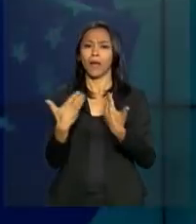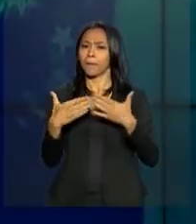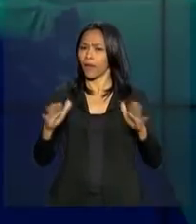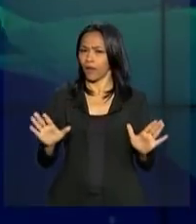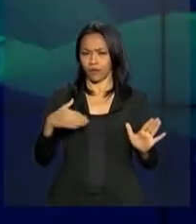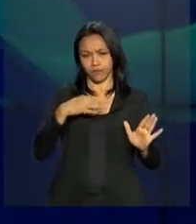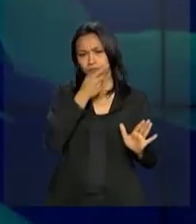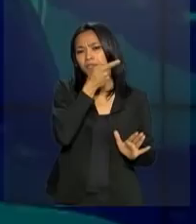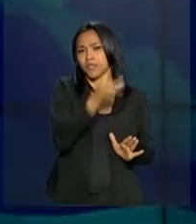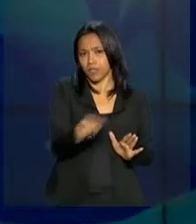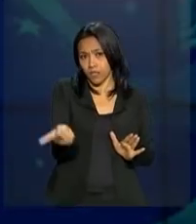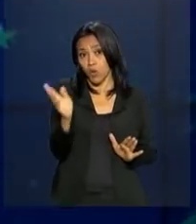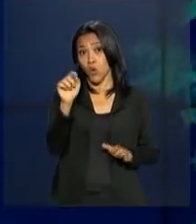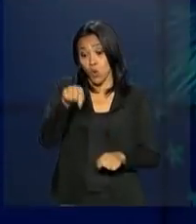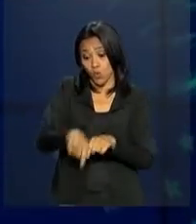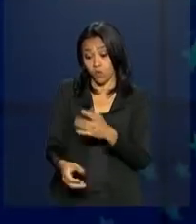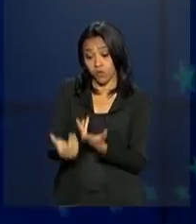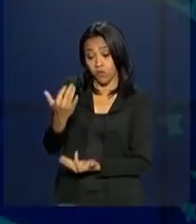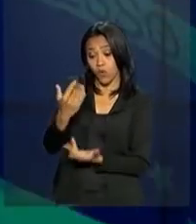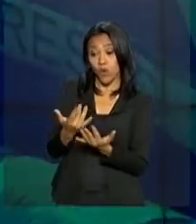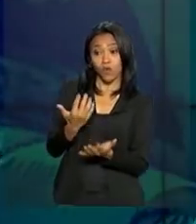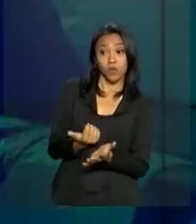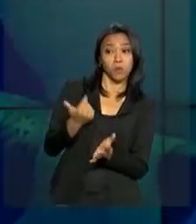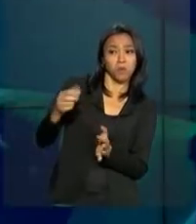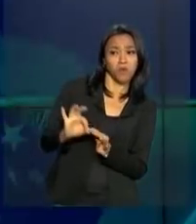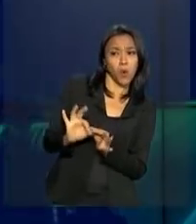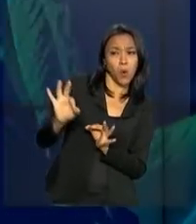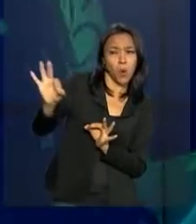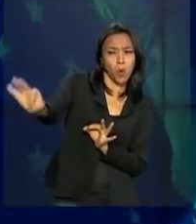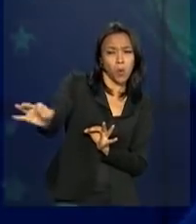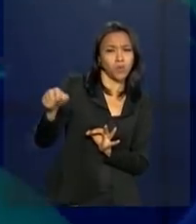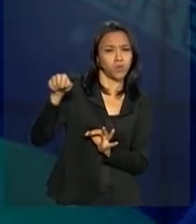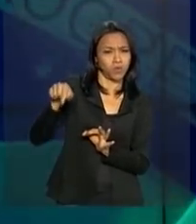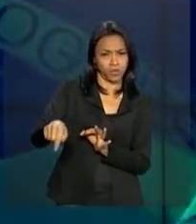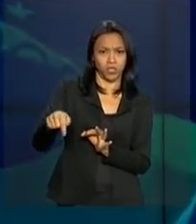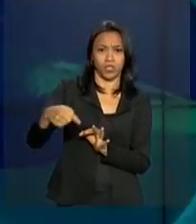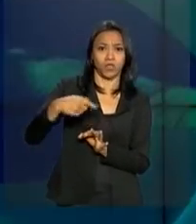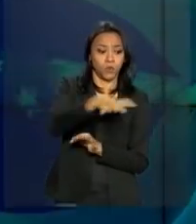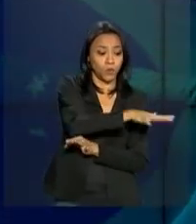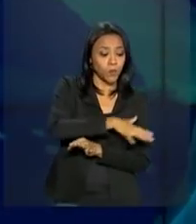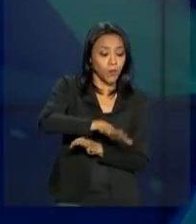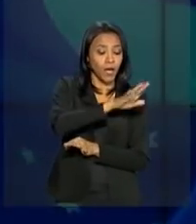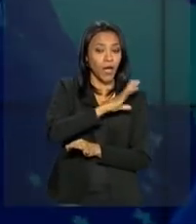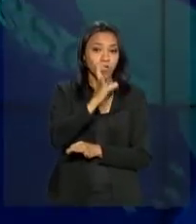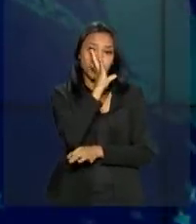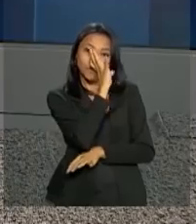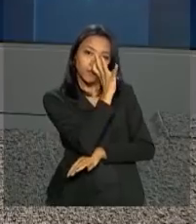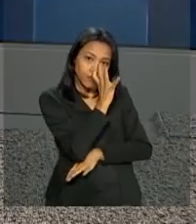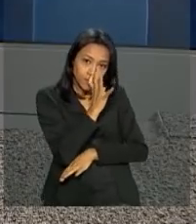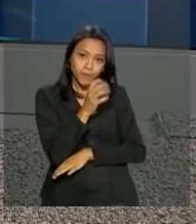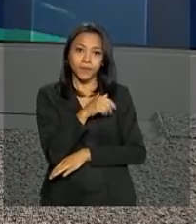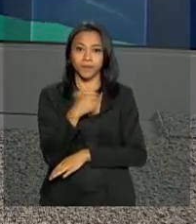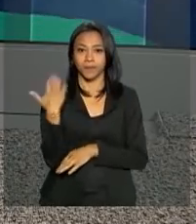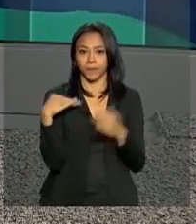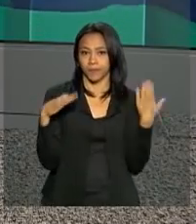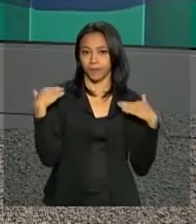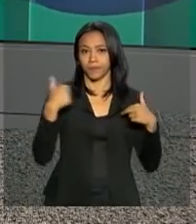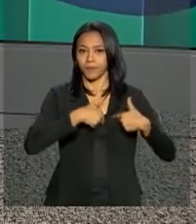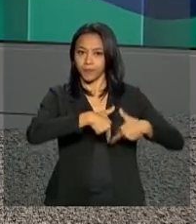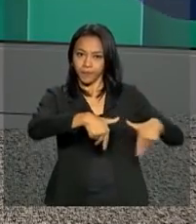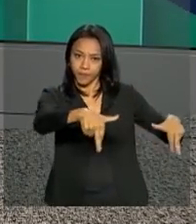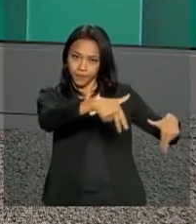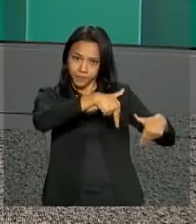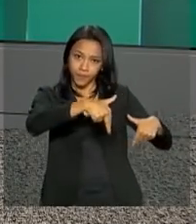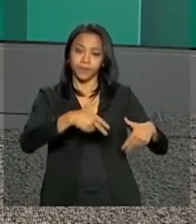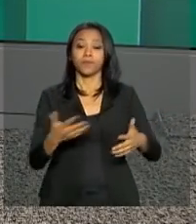já que o fogo atingiu uma região remota da unidade longe dos atrativos principais mas estamos